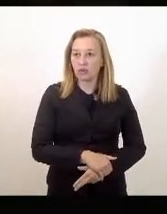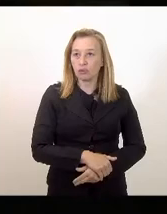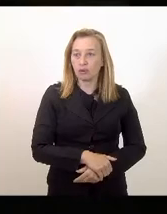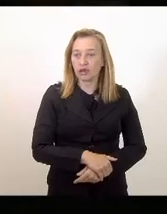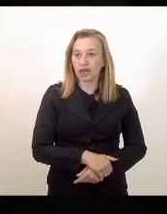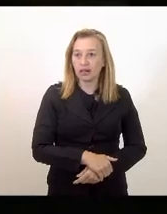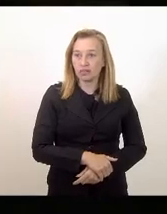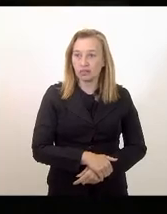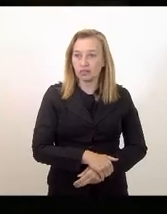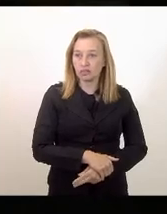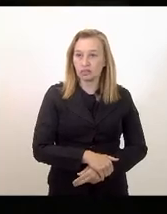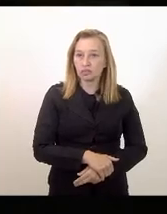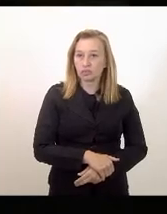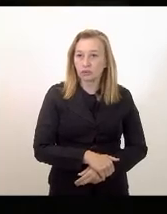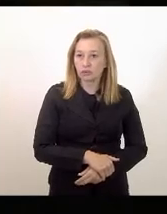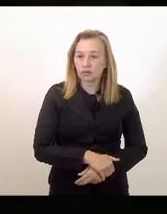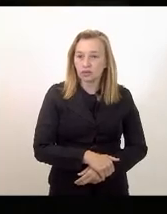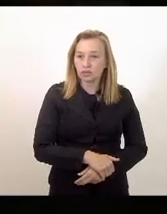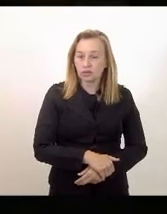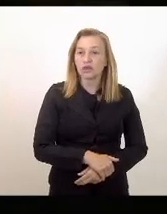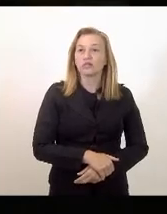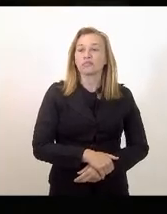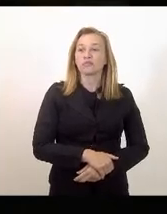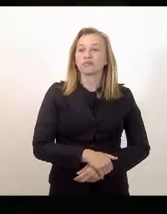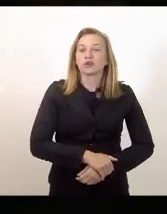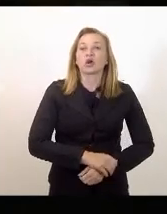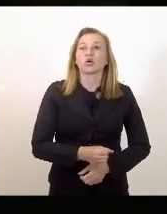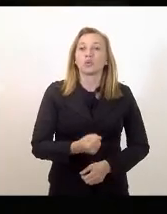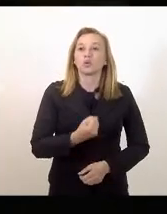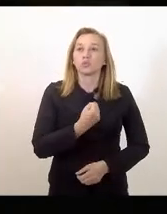é o evitar aglomeração,